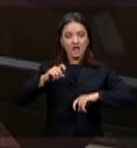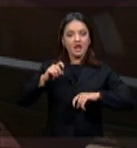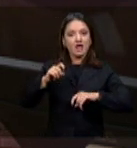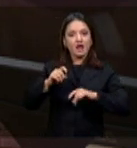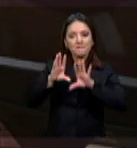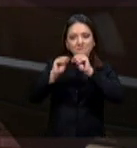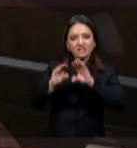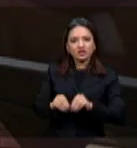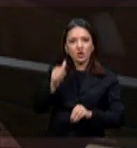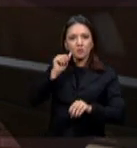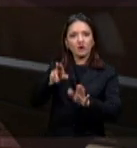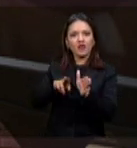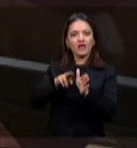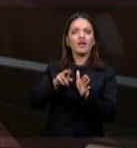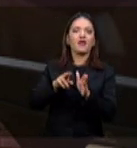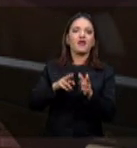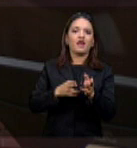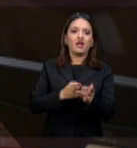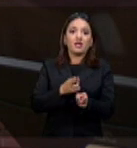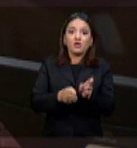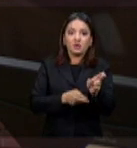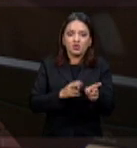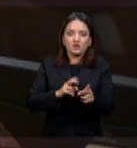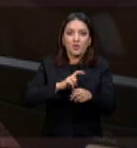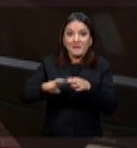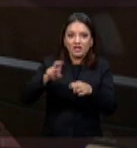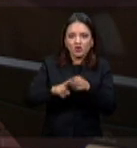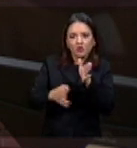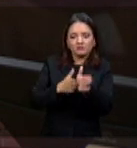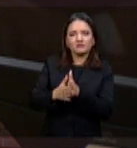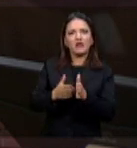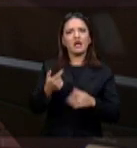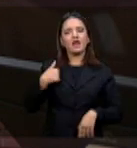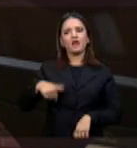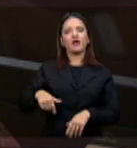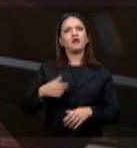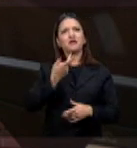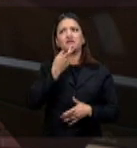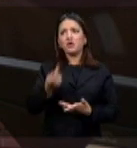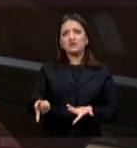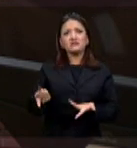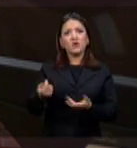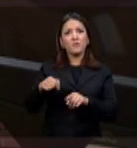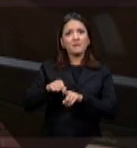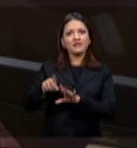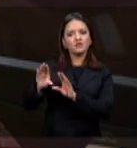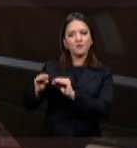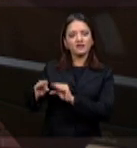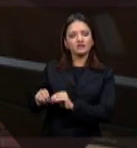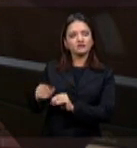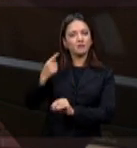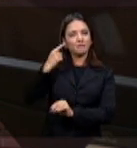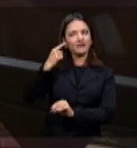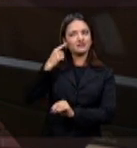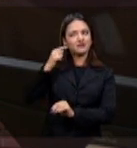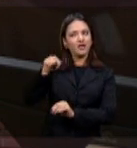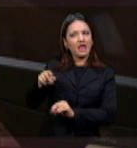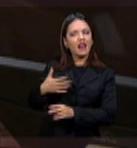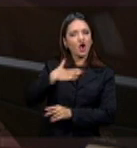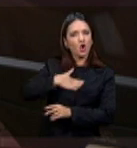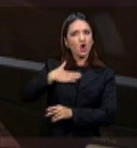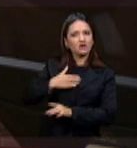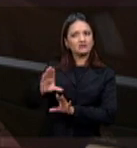falou, puxa, eu comecei a passar a mão na perna dela, eu achei que ela estava gostando. E eu já ouvi desculpas estapafúrdias de